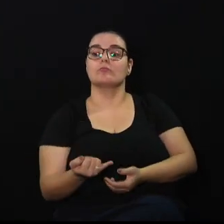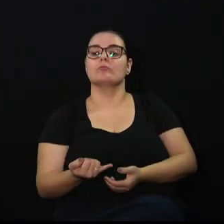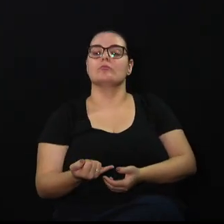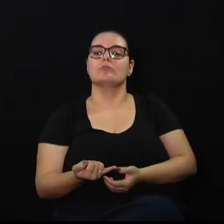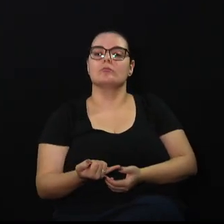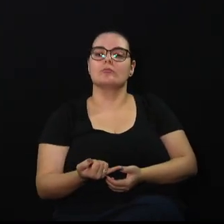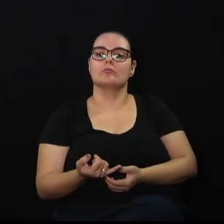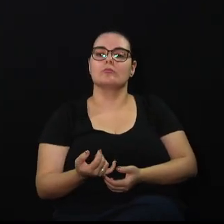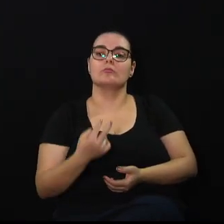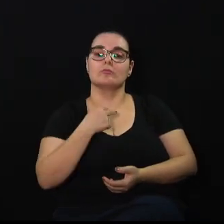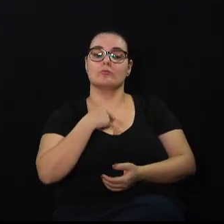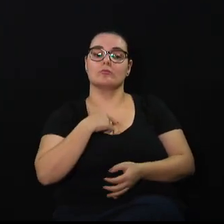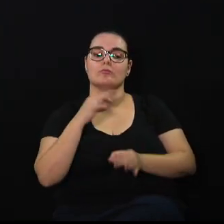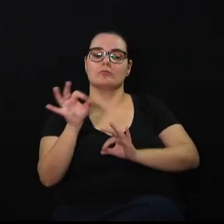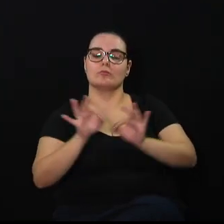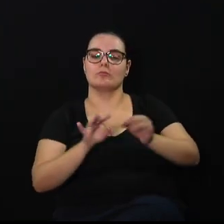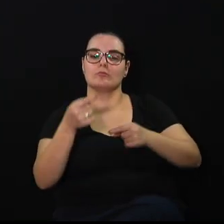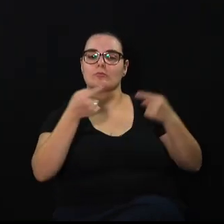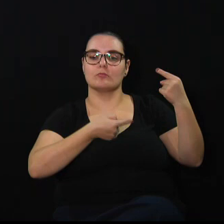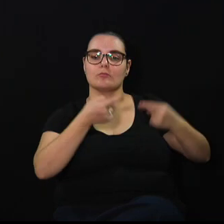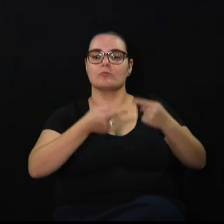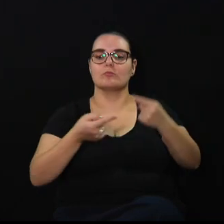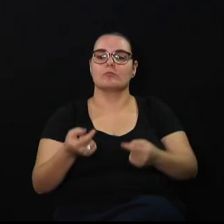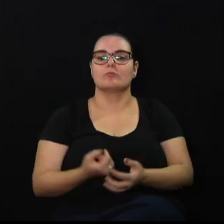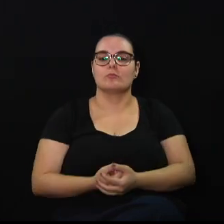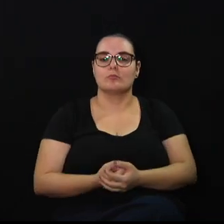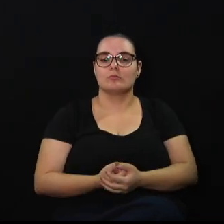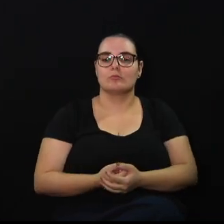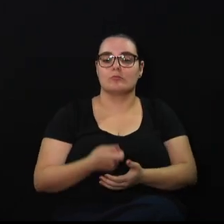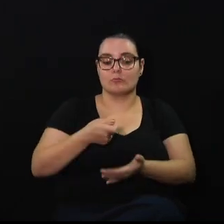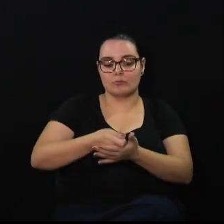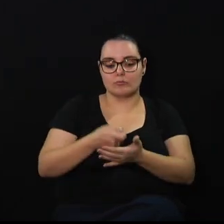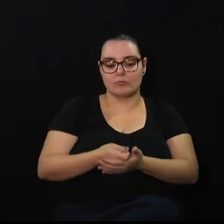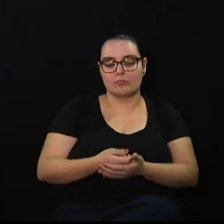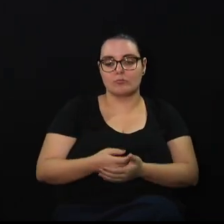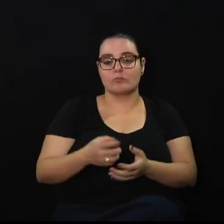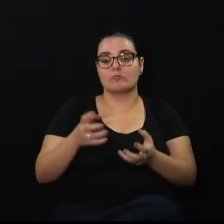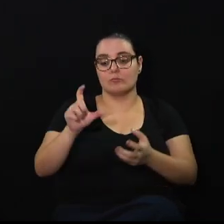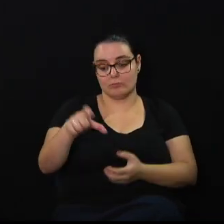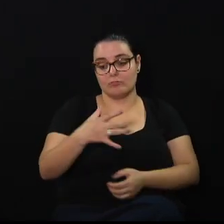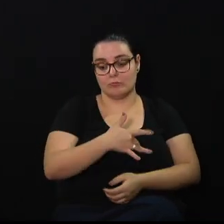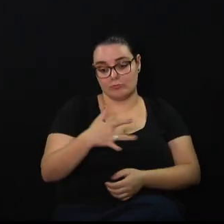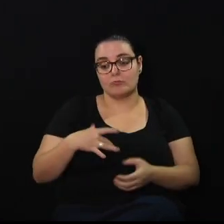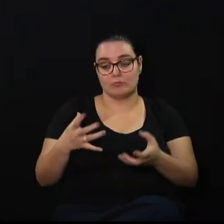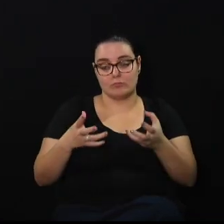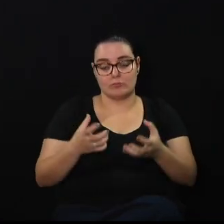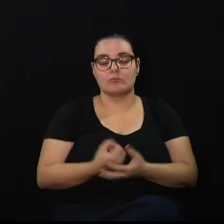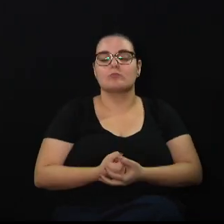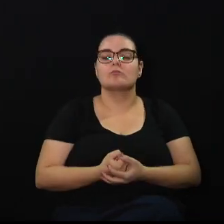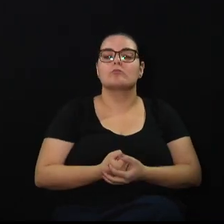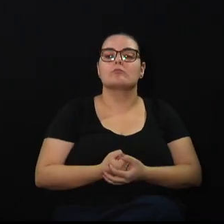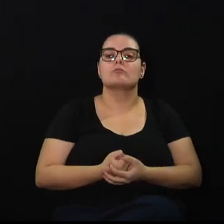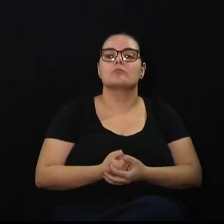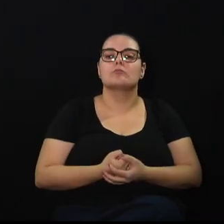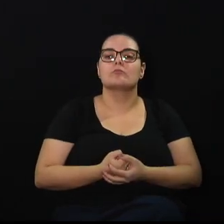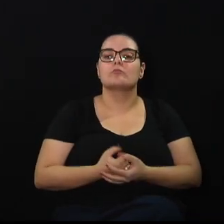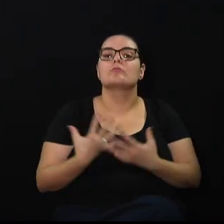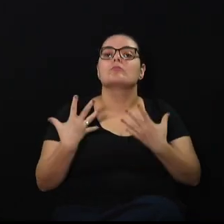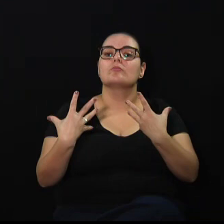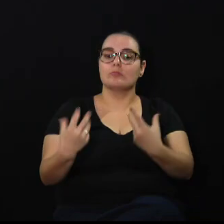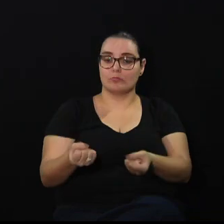situação para impor algumas condições sabendo que a gente depende dessa dá essa aceitação